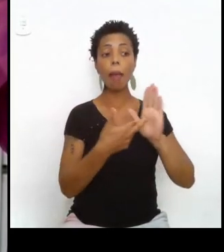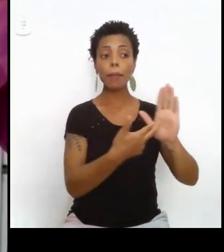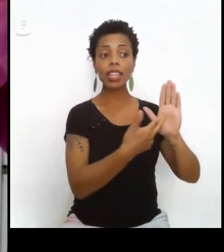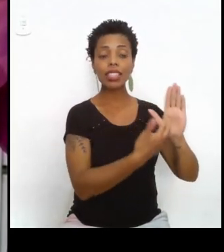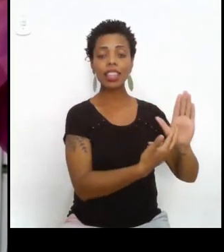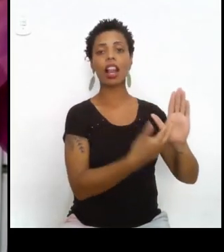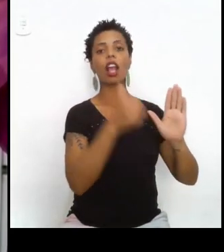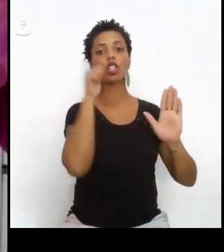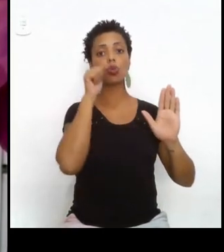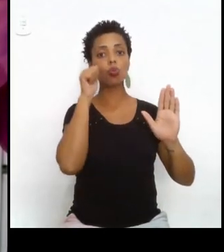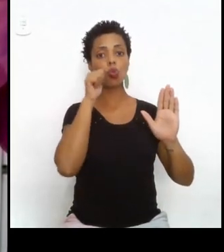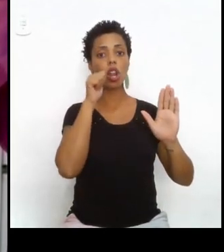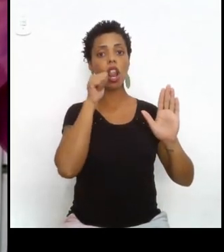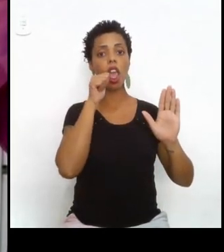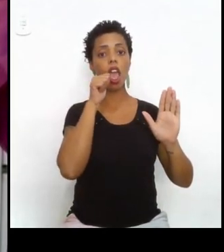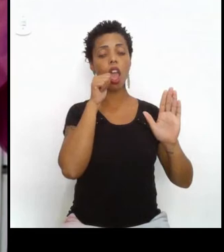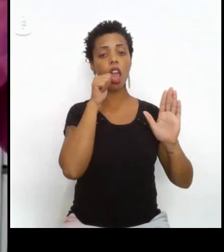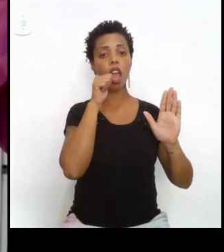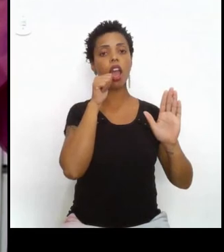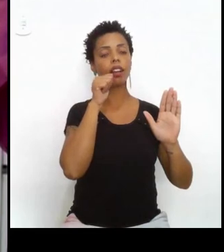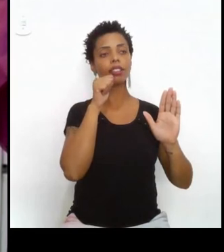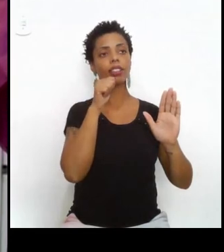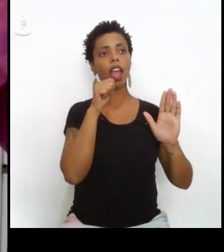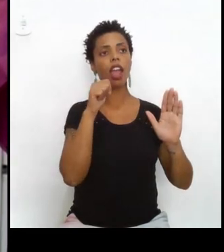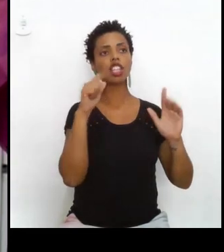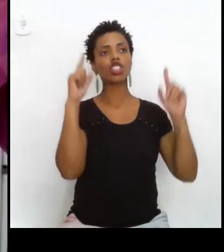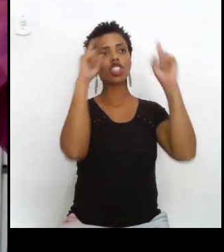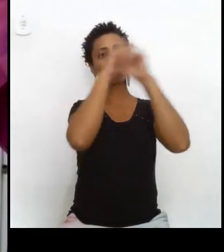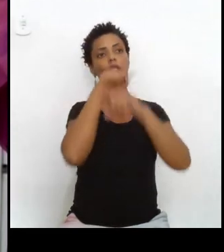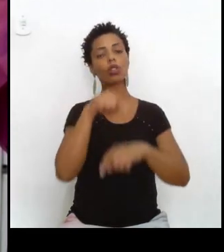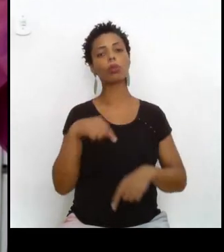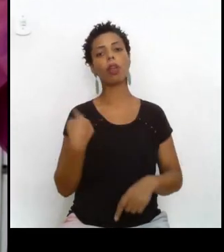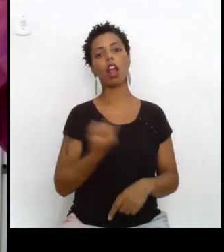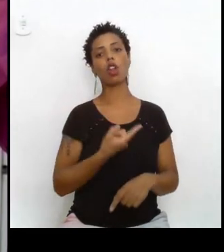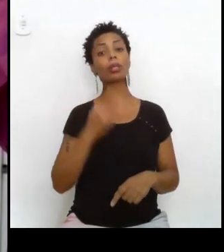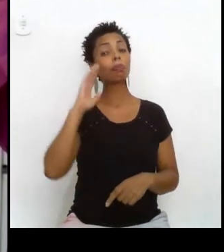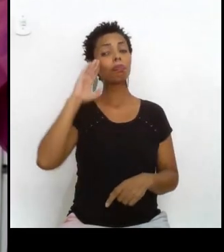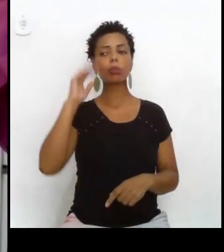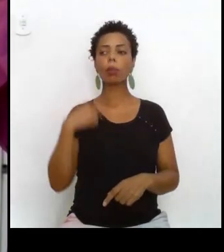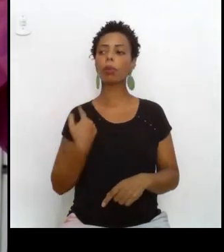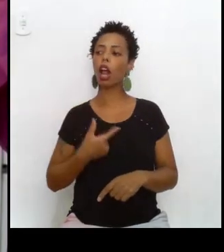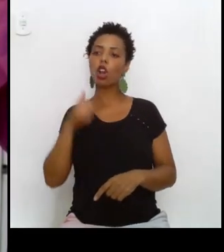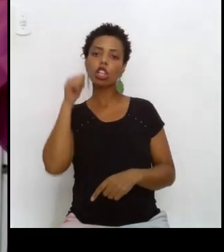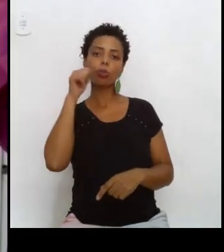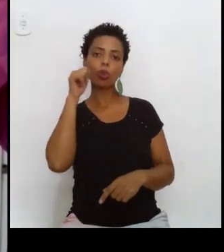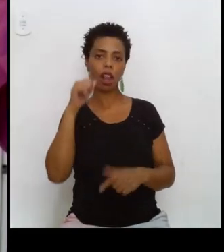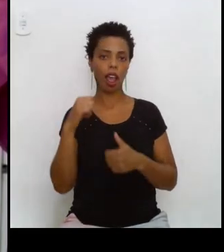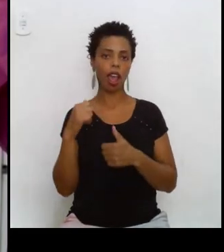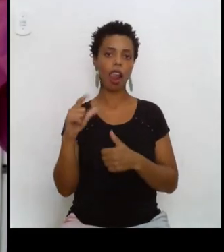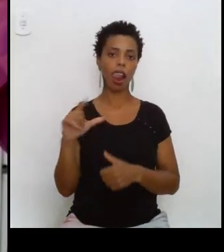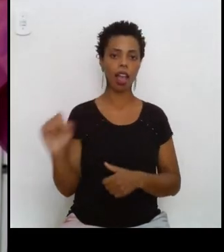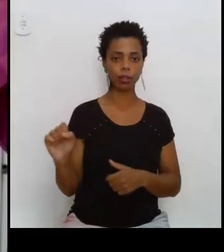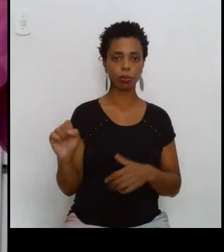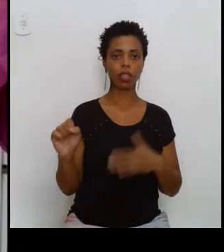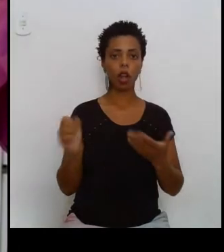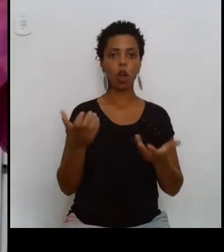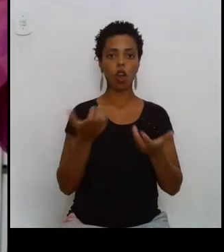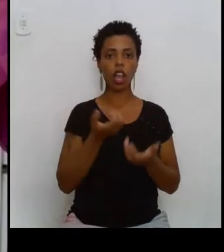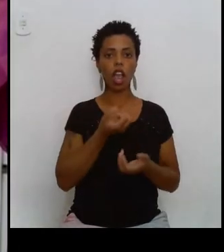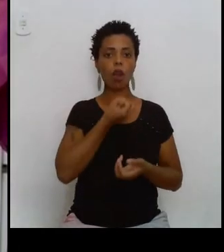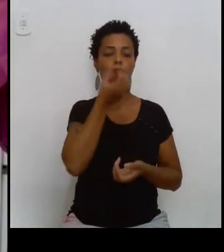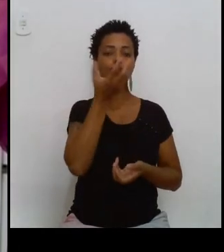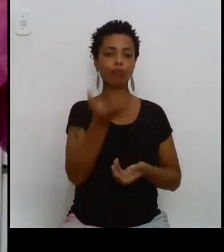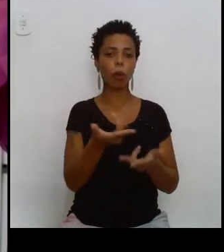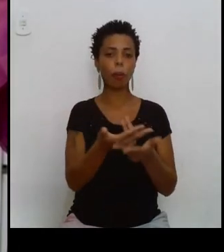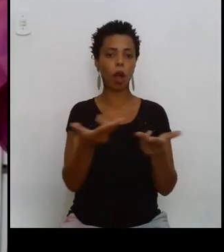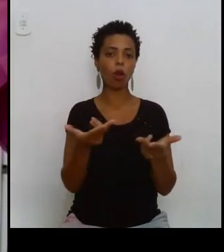realidade para nós principalmente para nós mulheres lésbicas Então eu queria fazer um relato aqui que vai passar